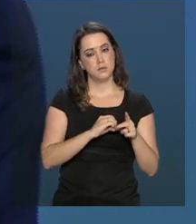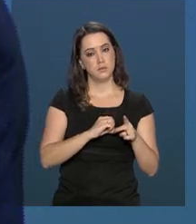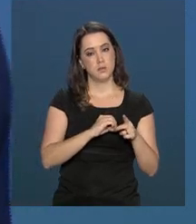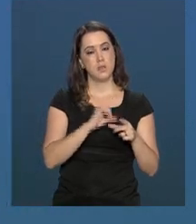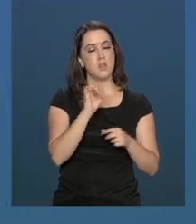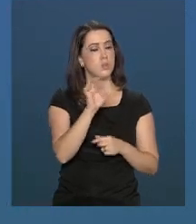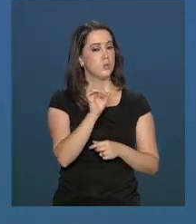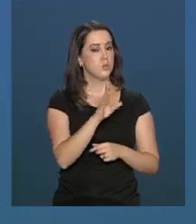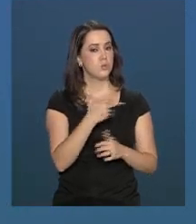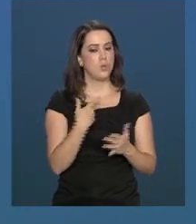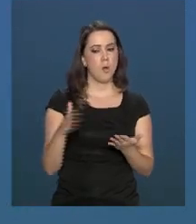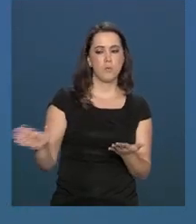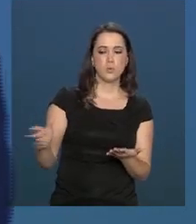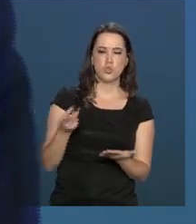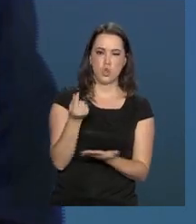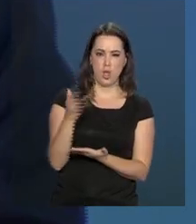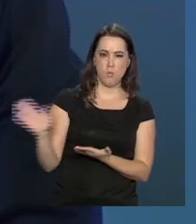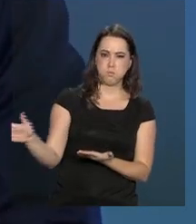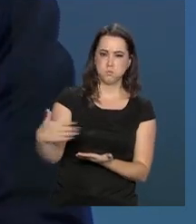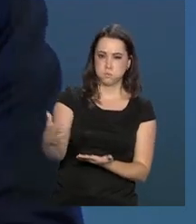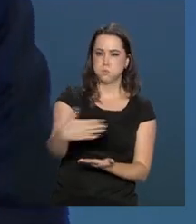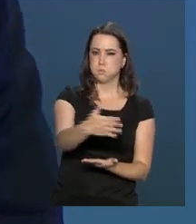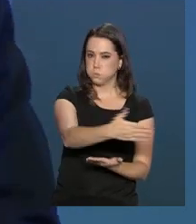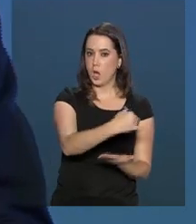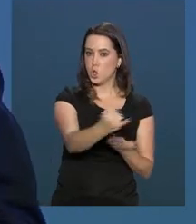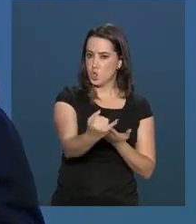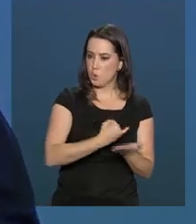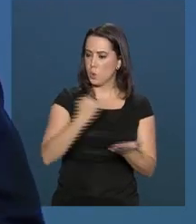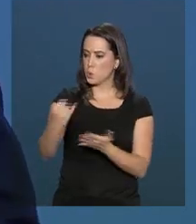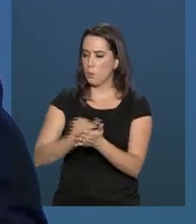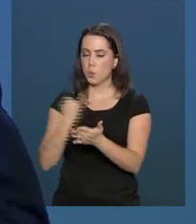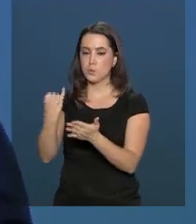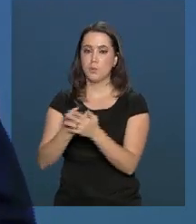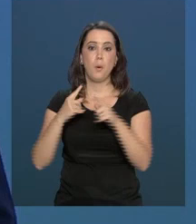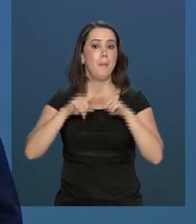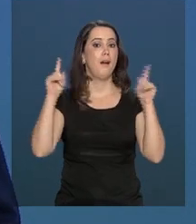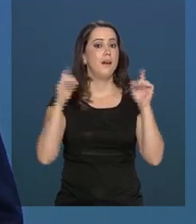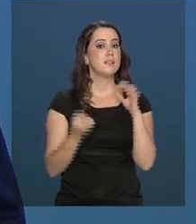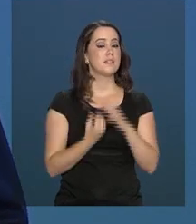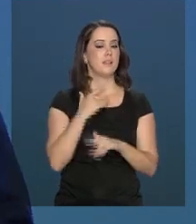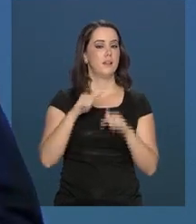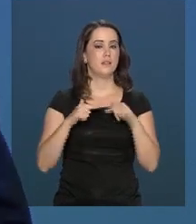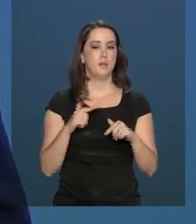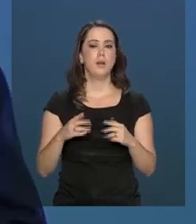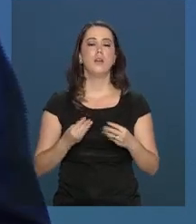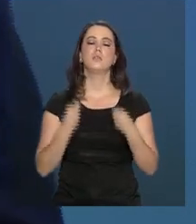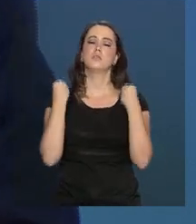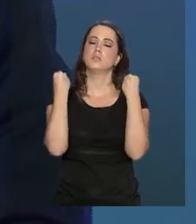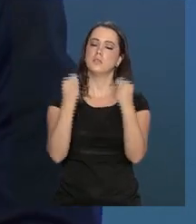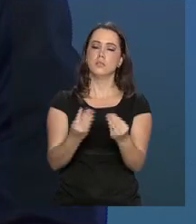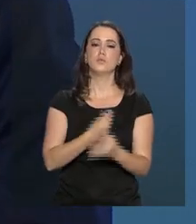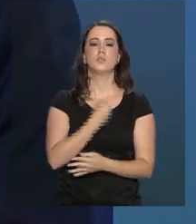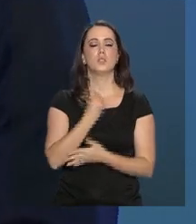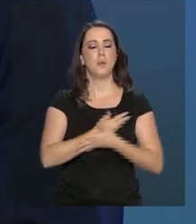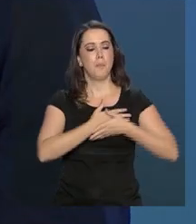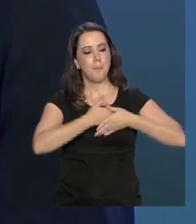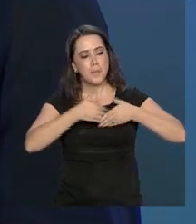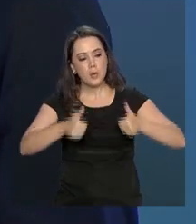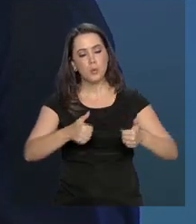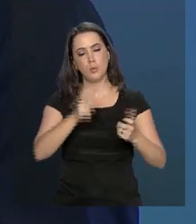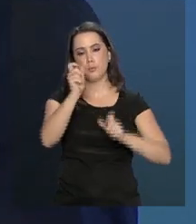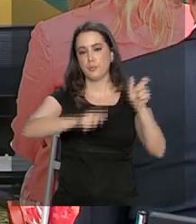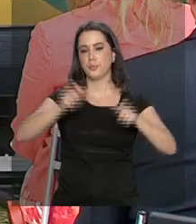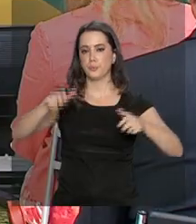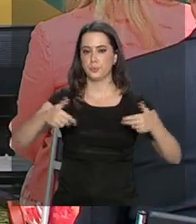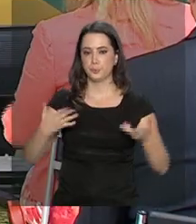para aumentar a arrecadação do tesouro mas o setor contribuir para gerar emprego e garantir qualidade de vida às